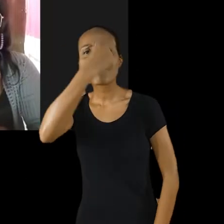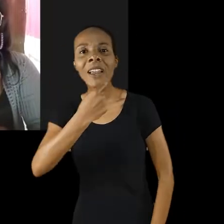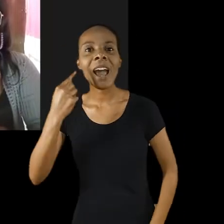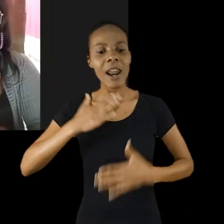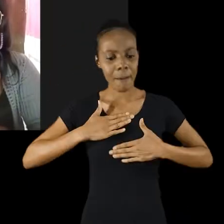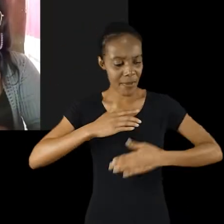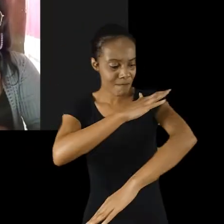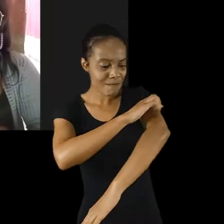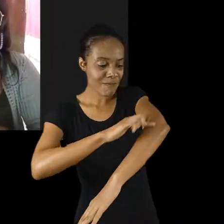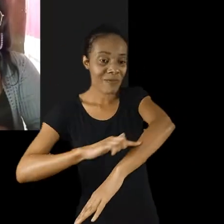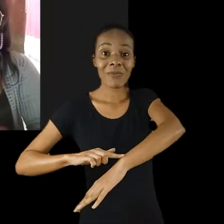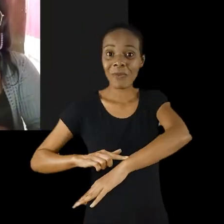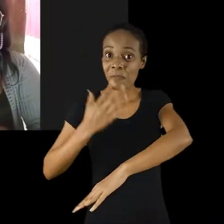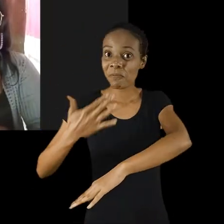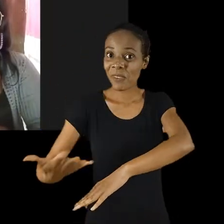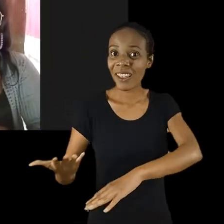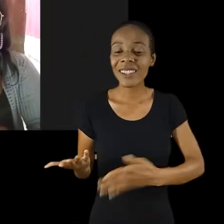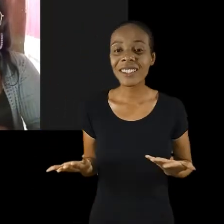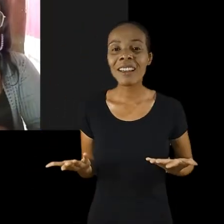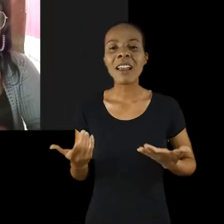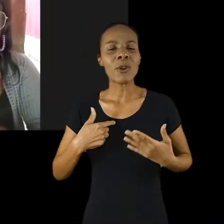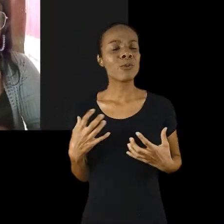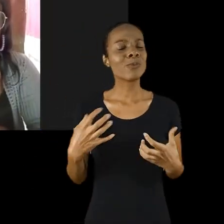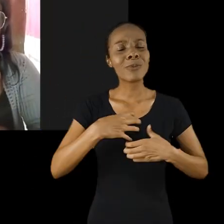pele, assim também eu sinto que a palavra, ela é